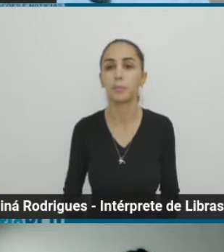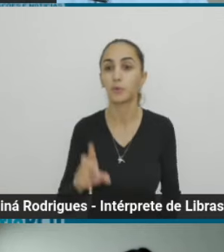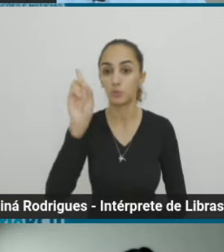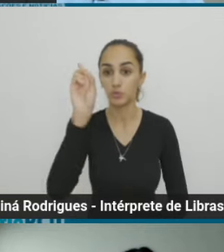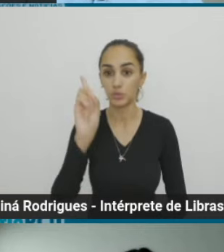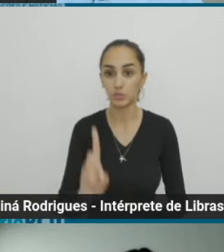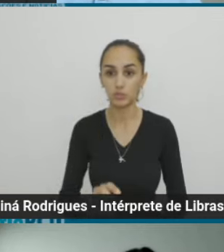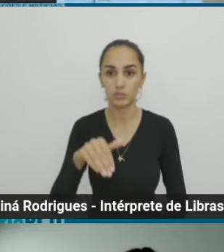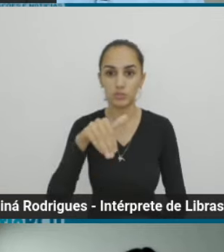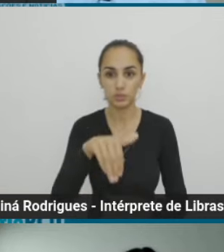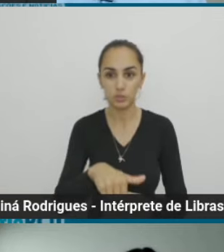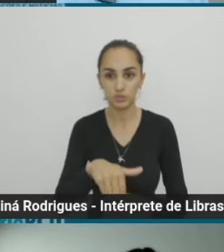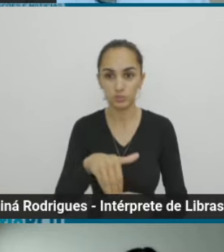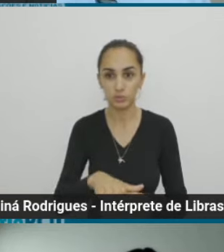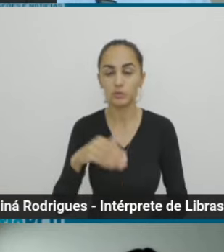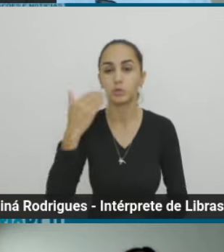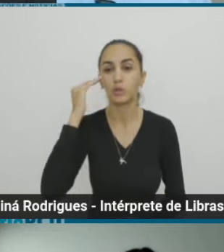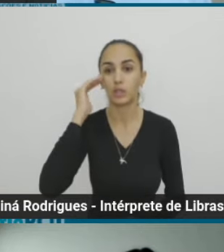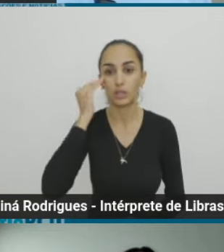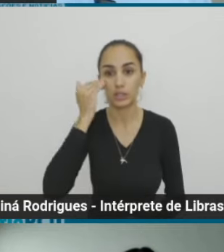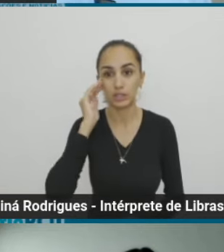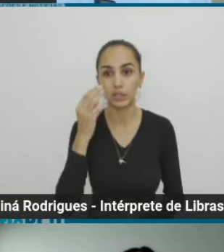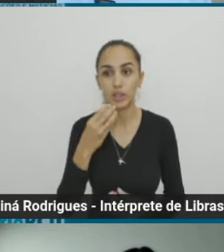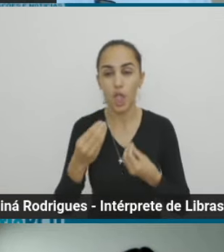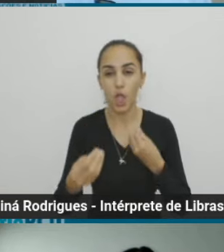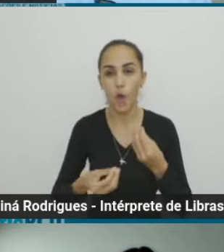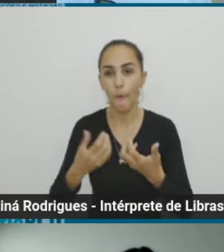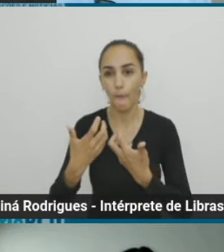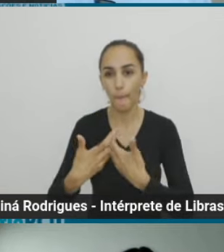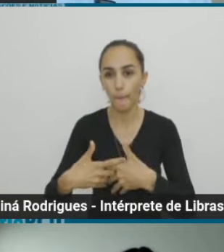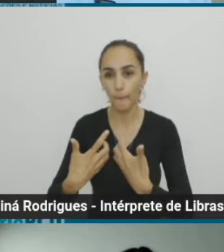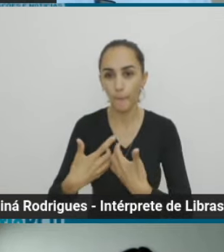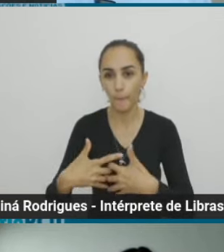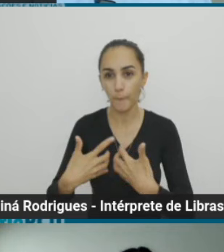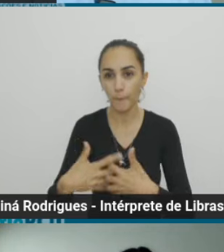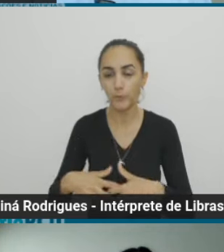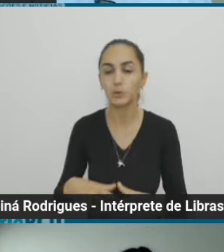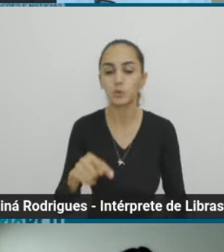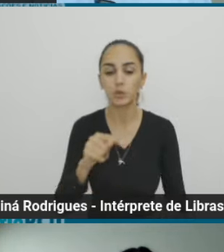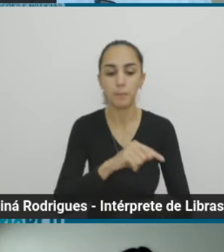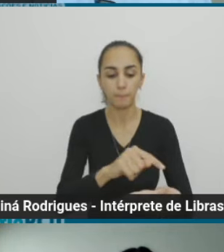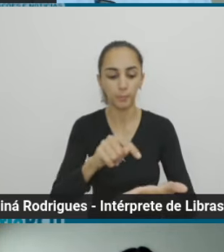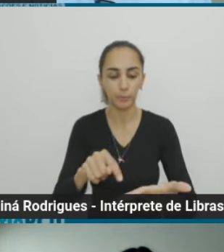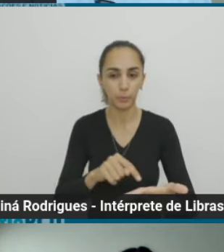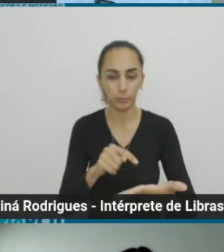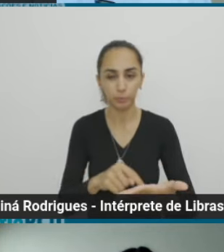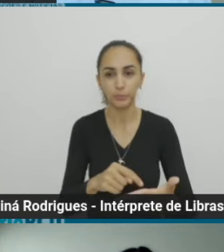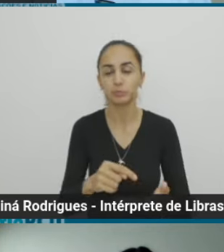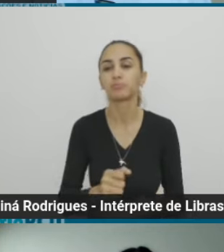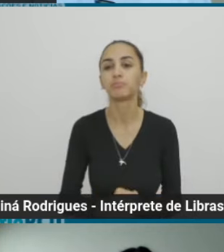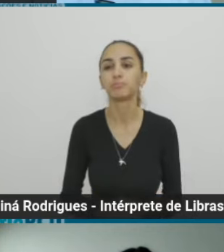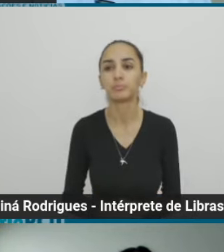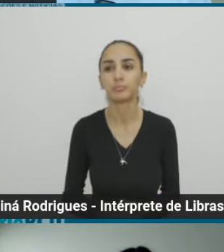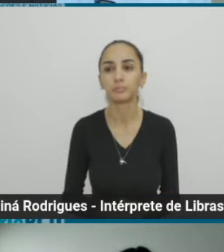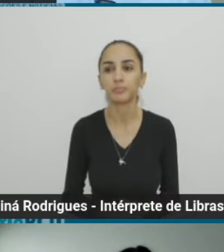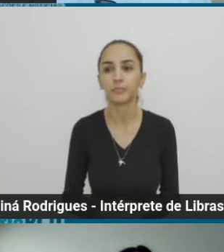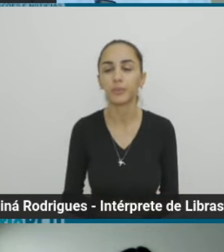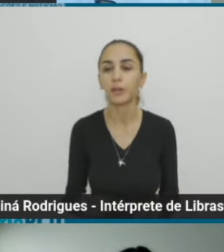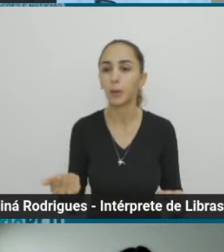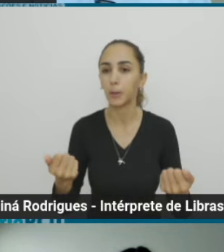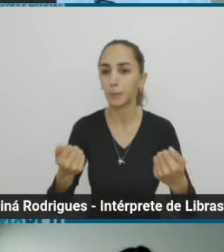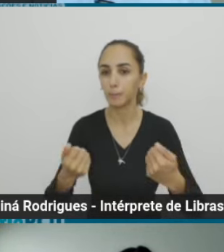voto, compreender exatamente como funciona a urna eletrônica, né, no que diz respeito à possibilidade